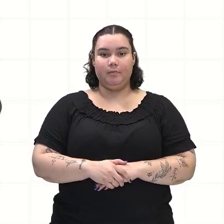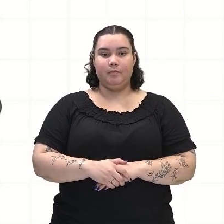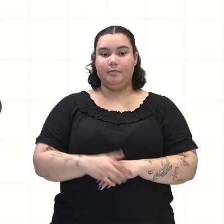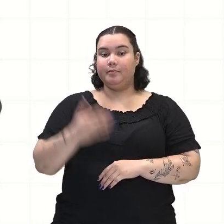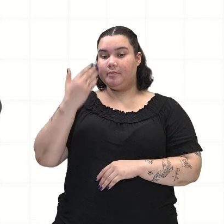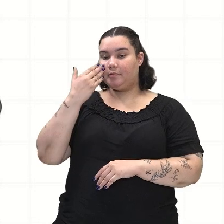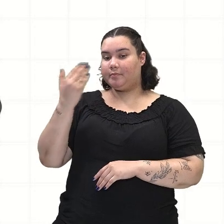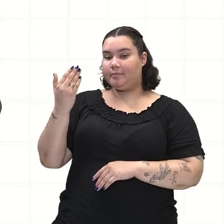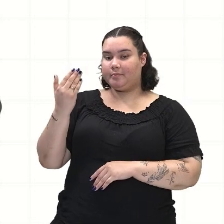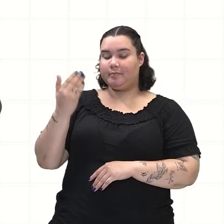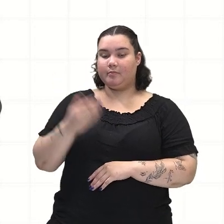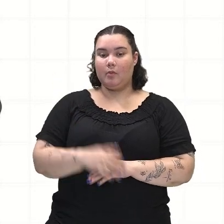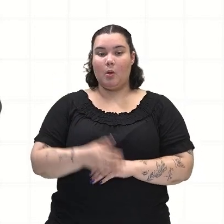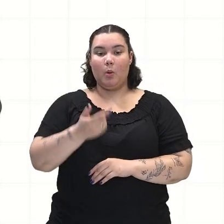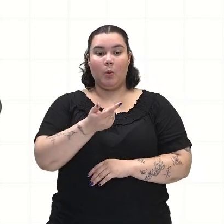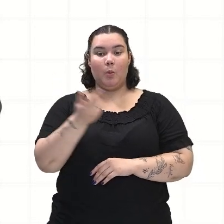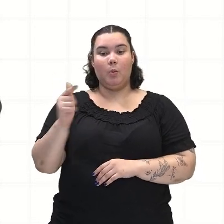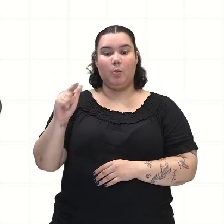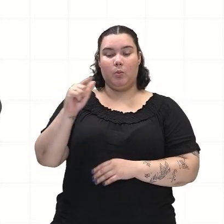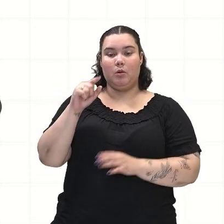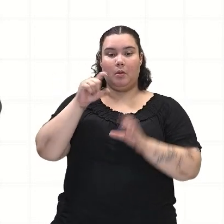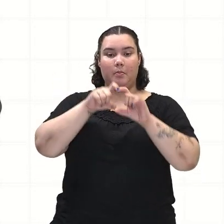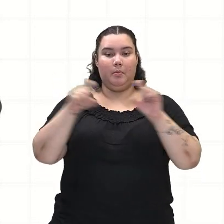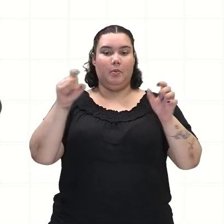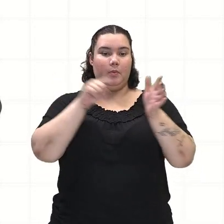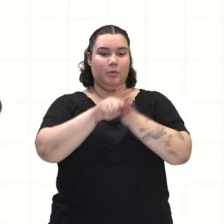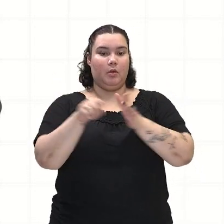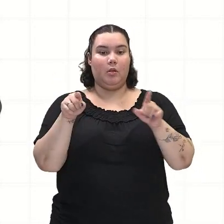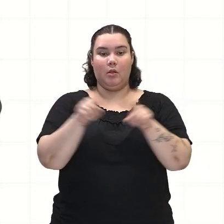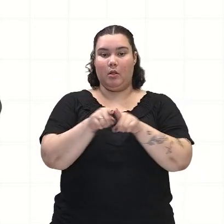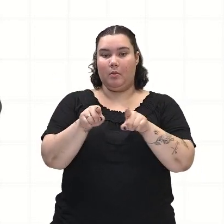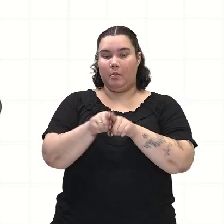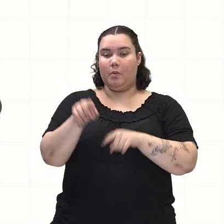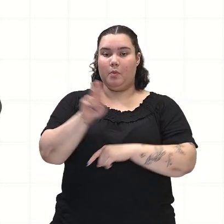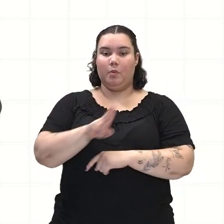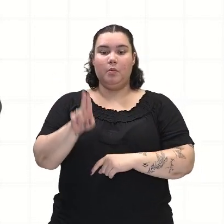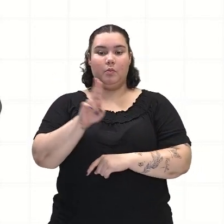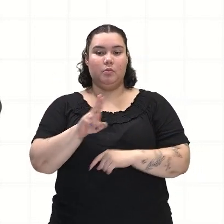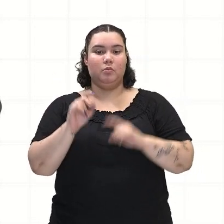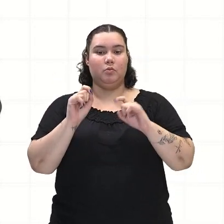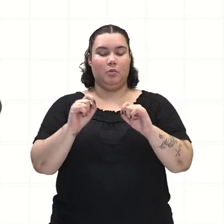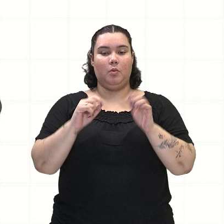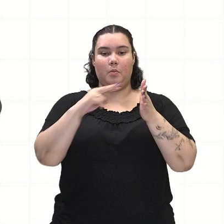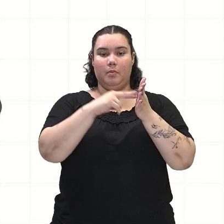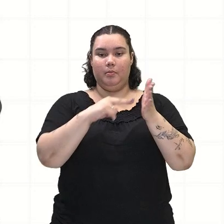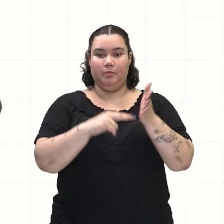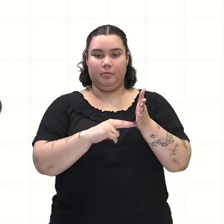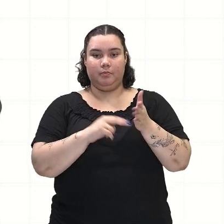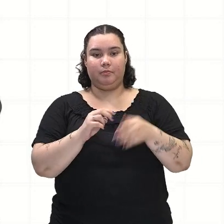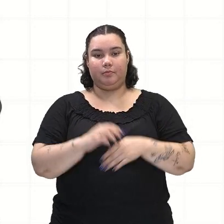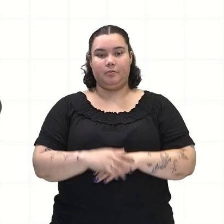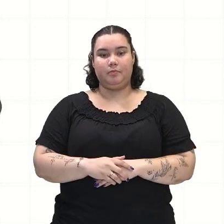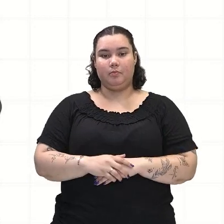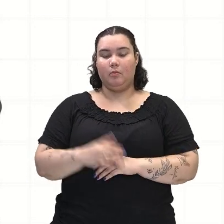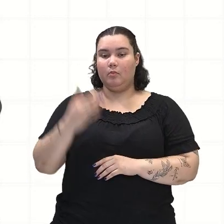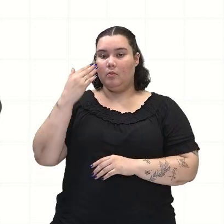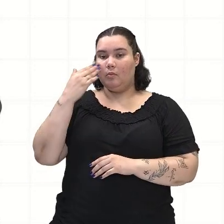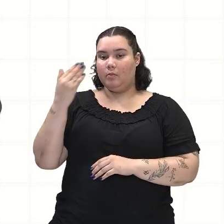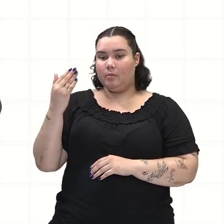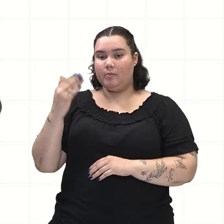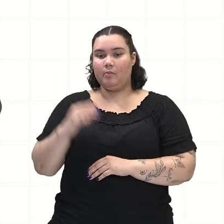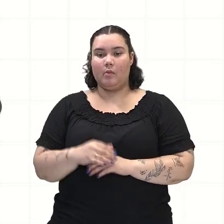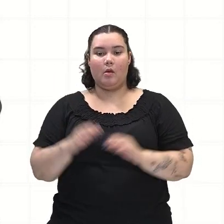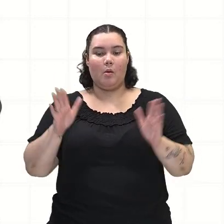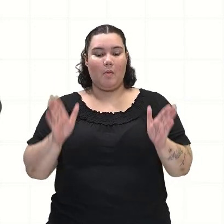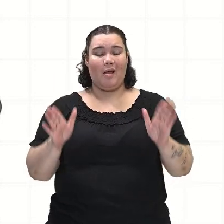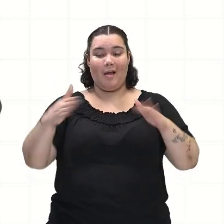Muito bem, outra questão que também utiliza a ideia do prisma, né? Então, uma caixa